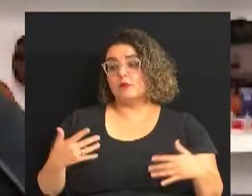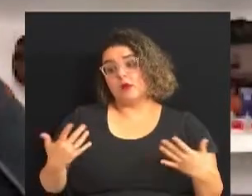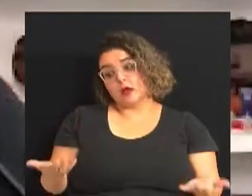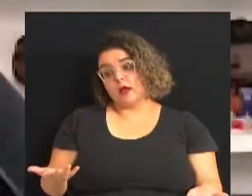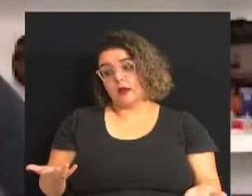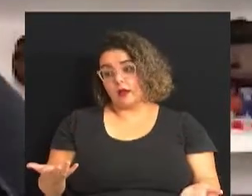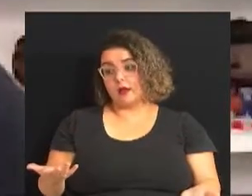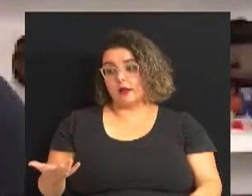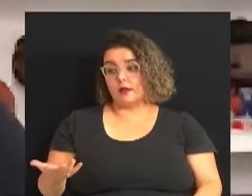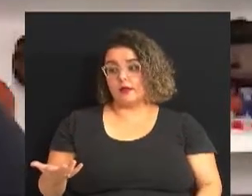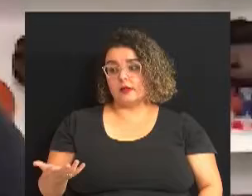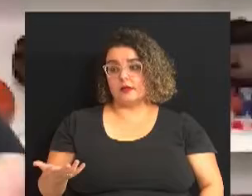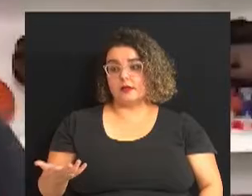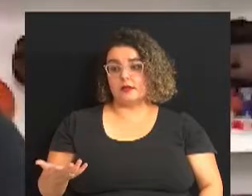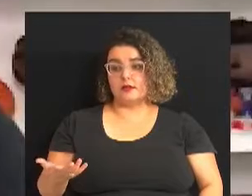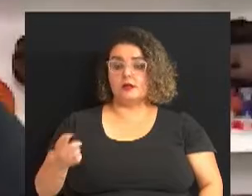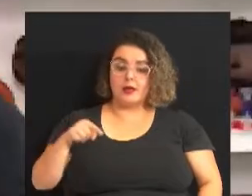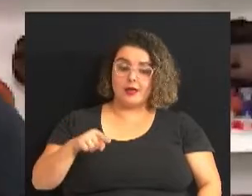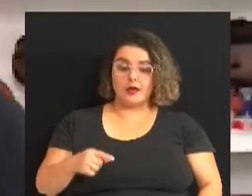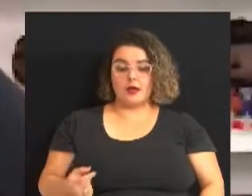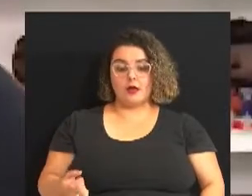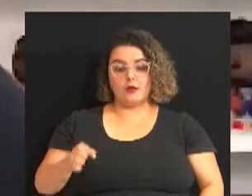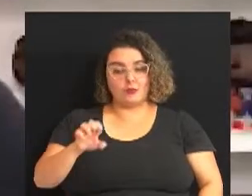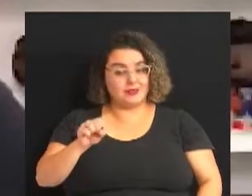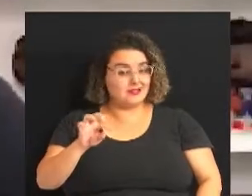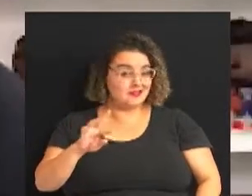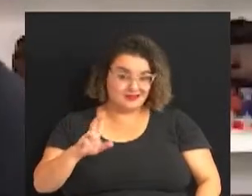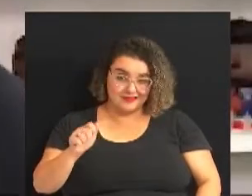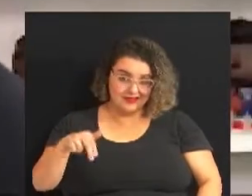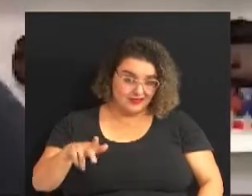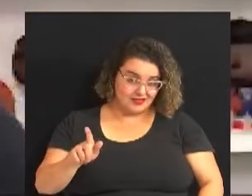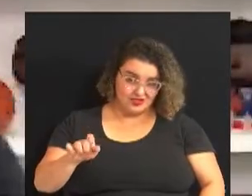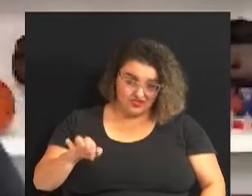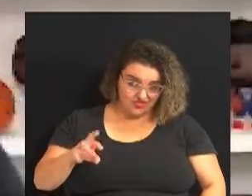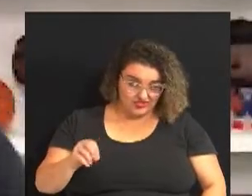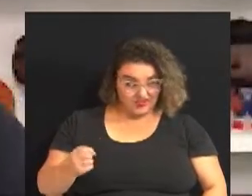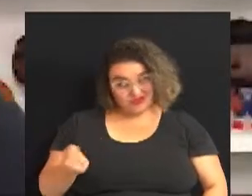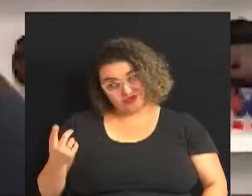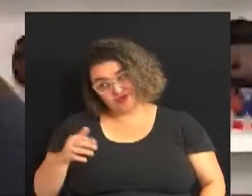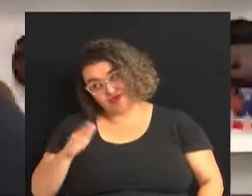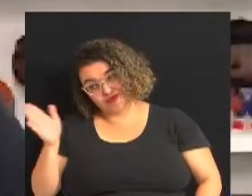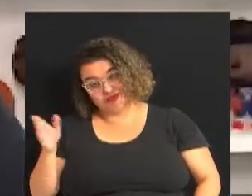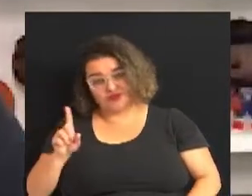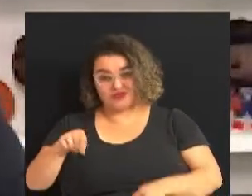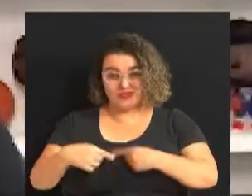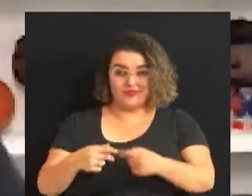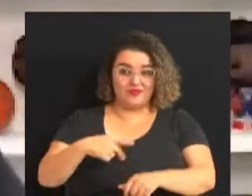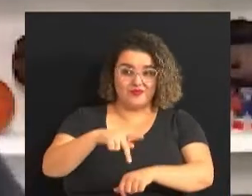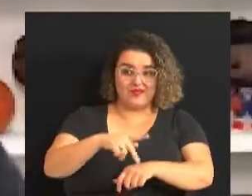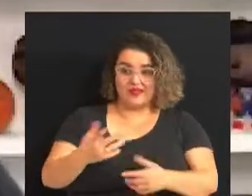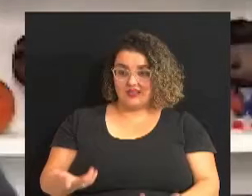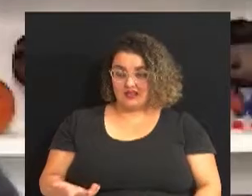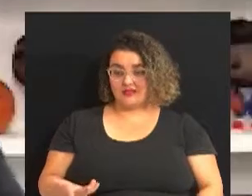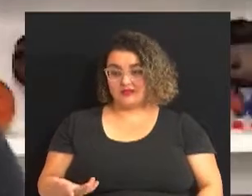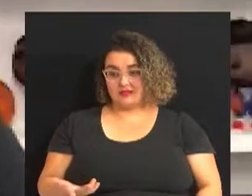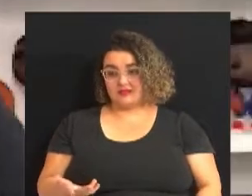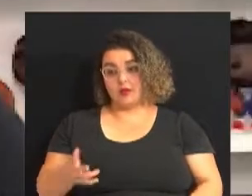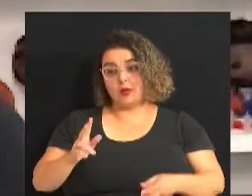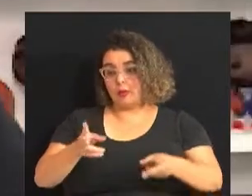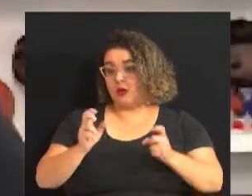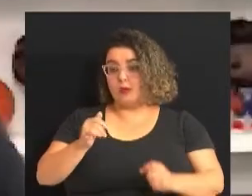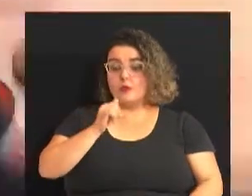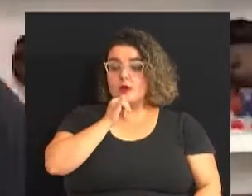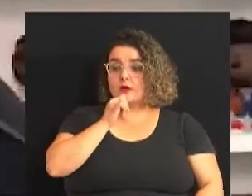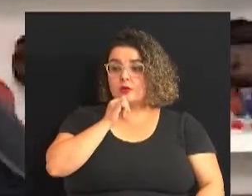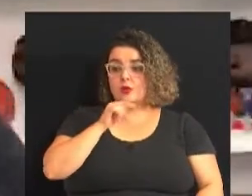de ser um estrangeiro. Então, às vezes, eu não estou falando que existe isso no Golden State ou qualquer uma, a gente percebe, por exemplo, o fato do